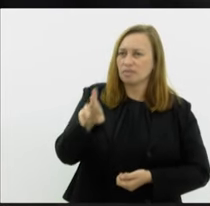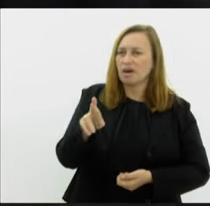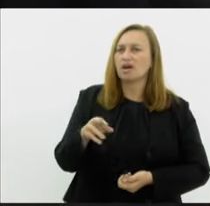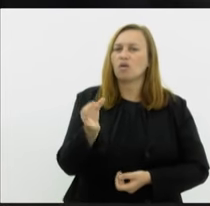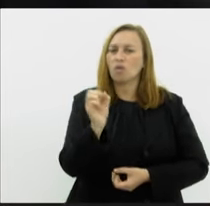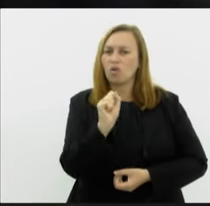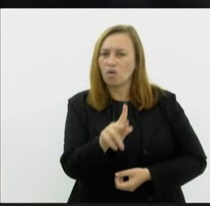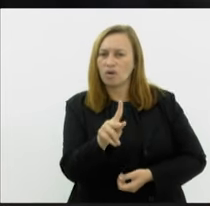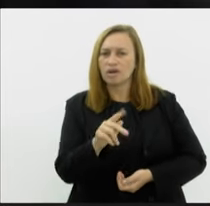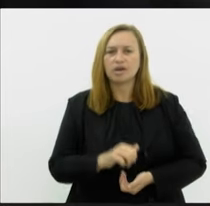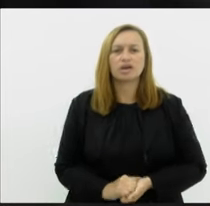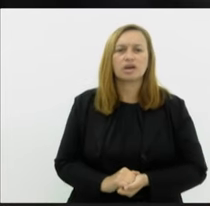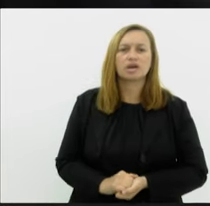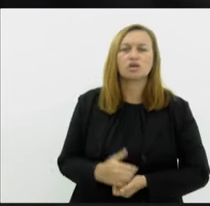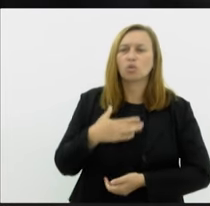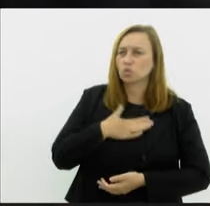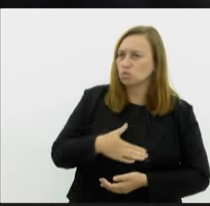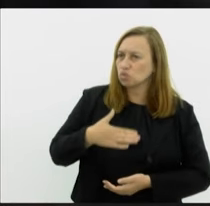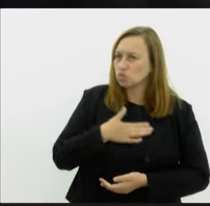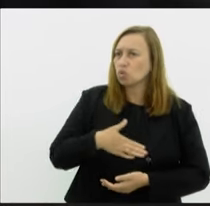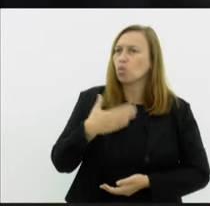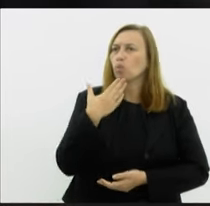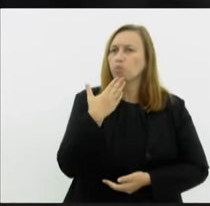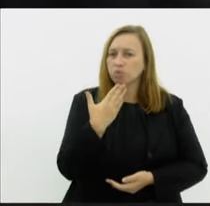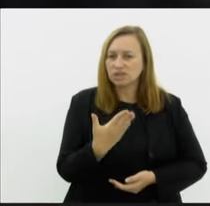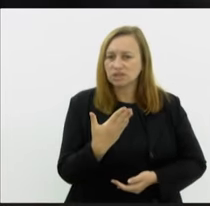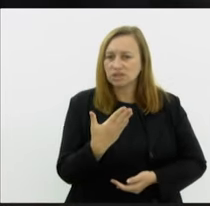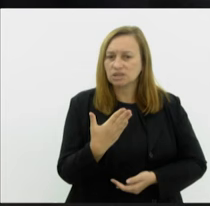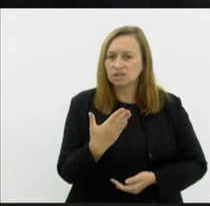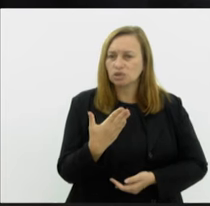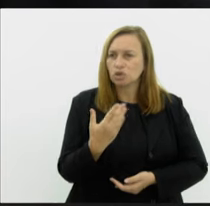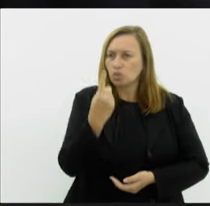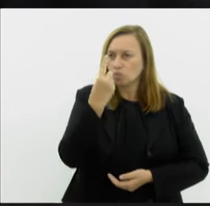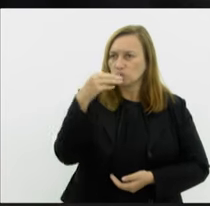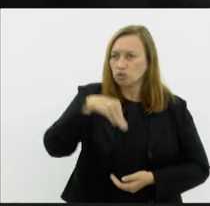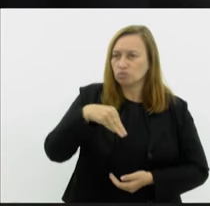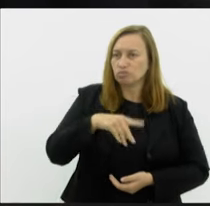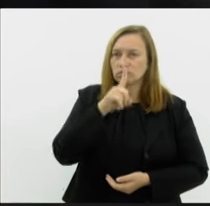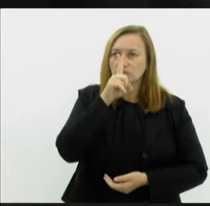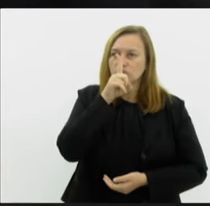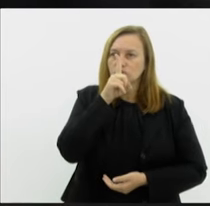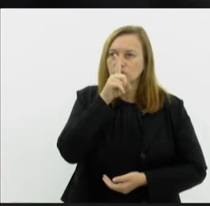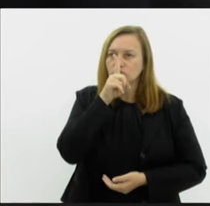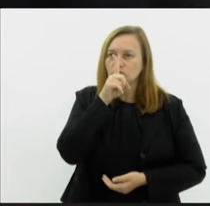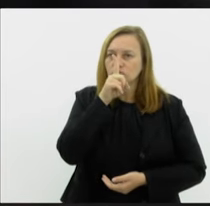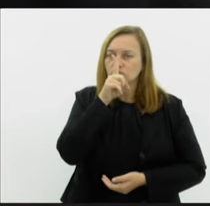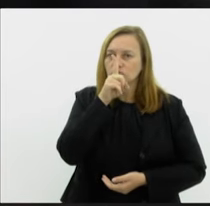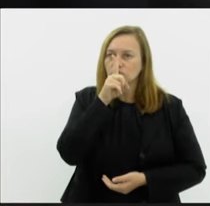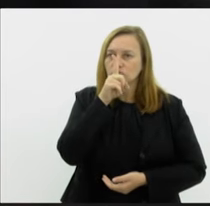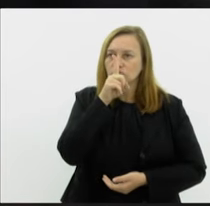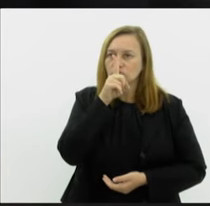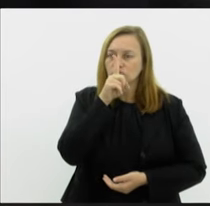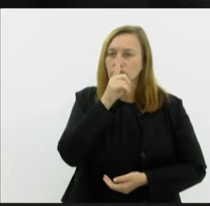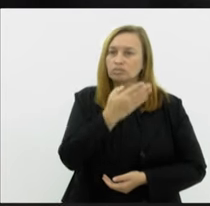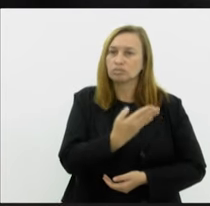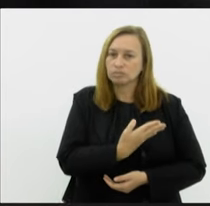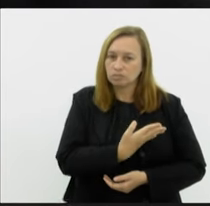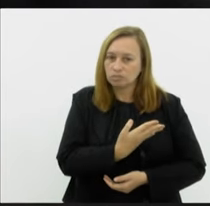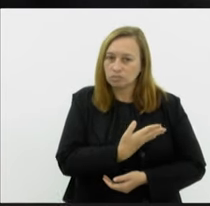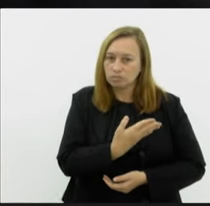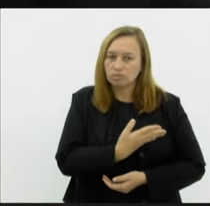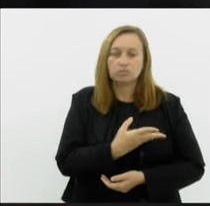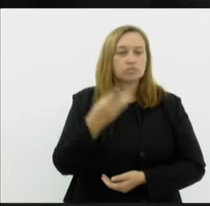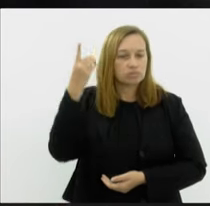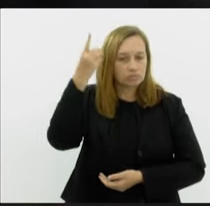Ok. Eu gostaria de pedir um minuto de silêncio aos queridos amigos, deputados